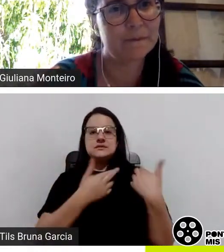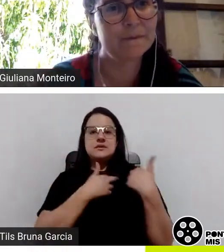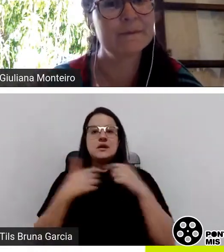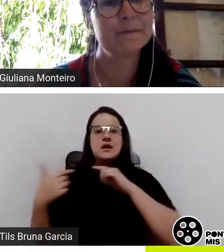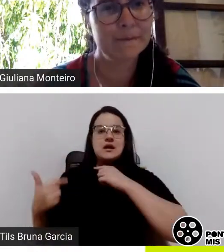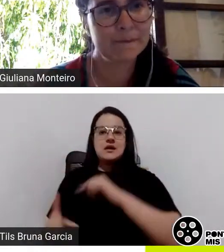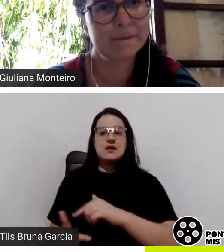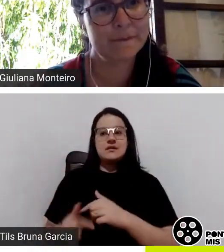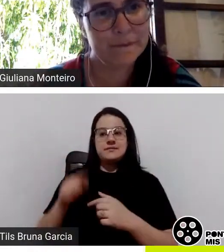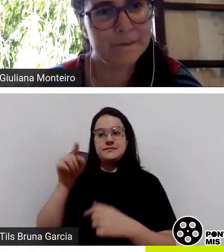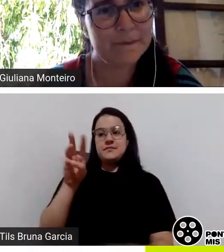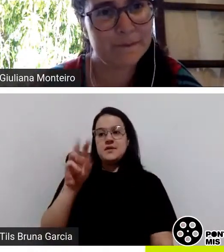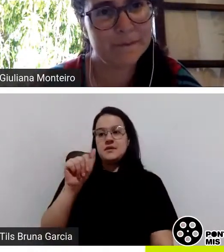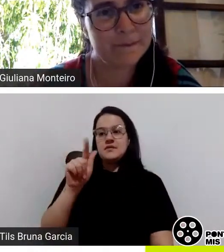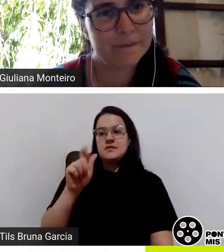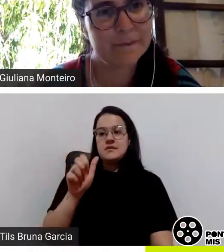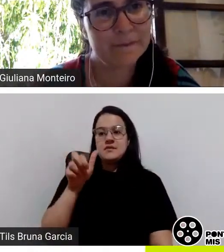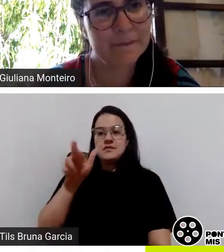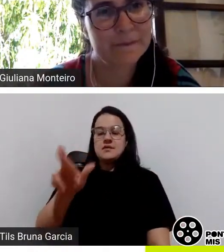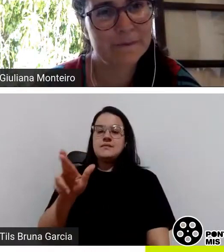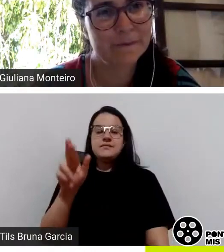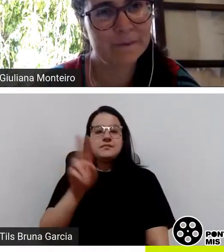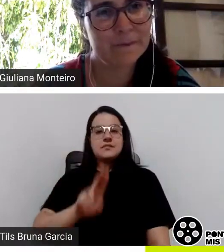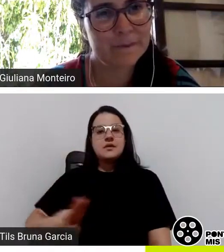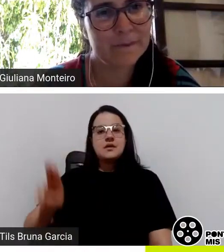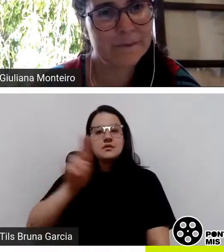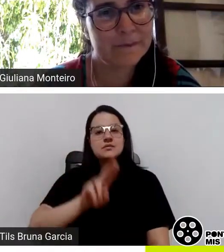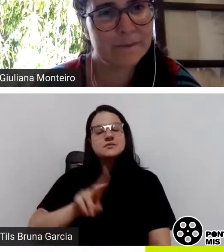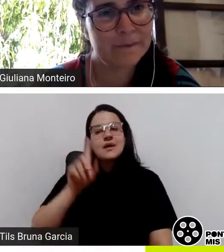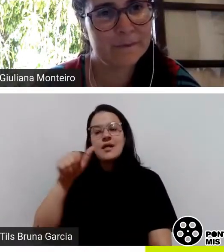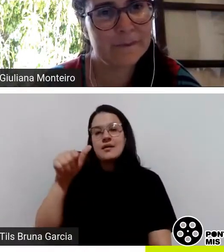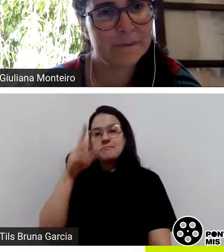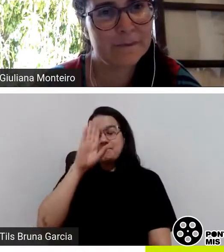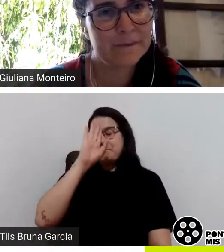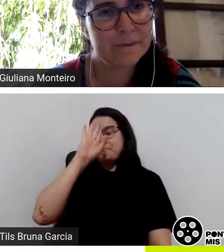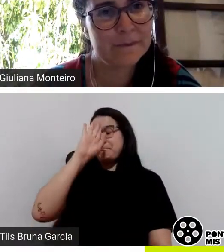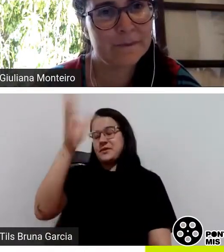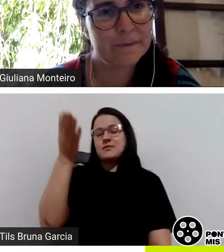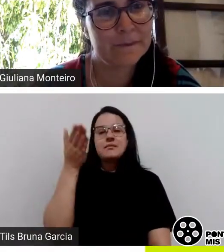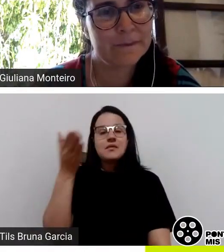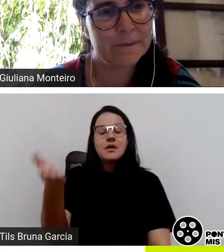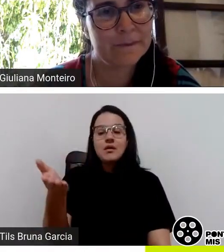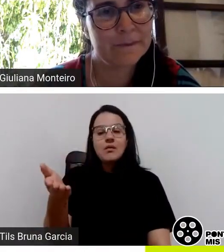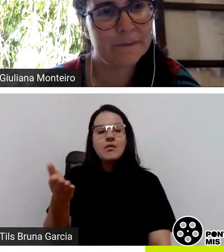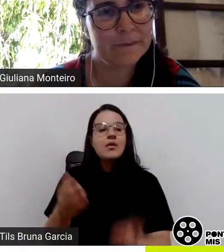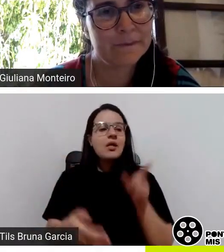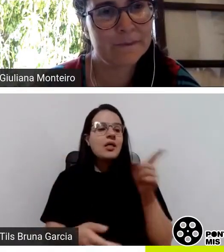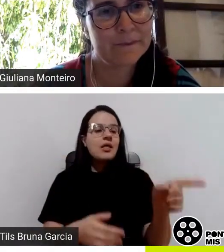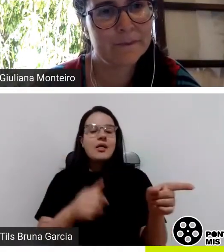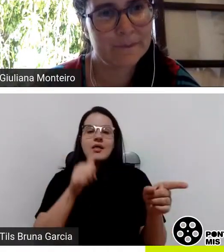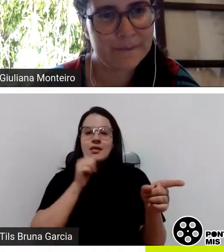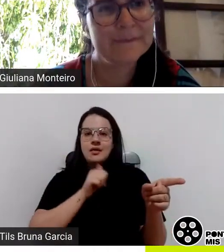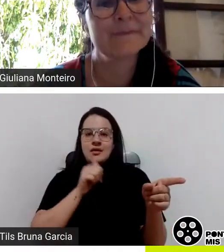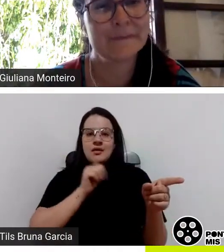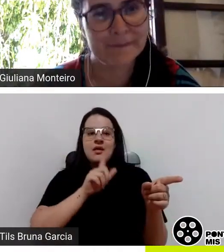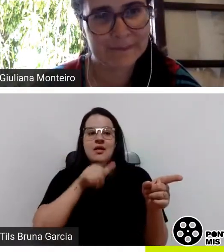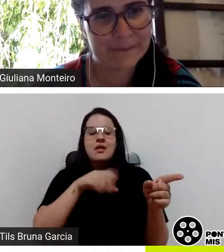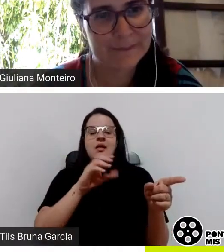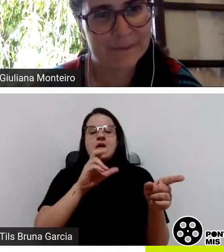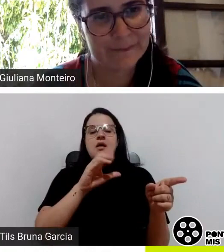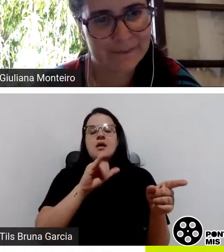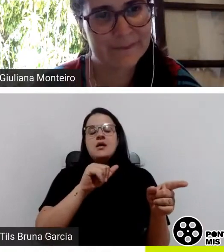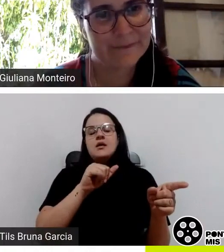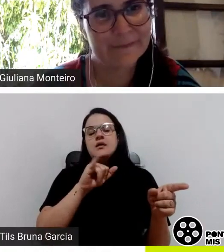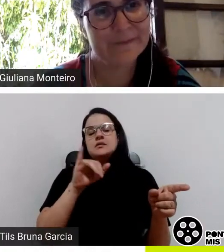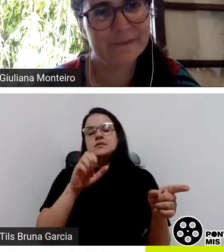o Joaquim é o servidor de dois patrões, ele é um astro. Ela é a locandieira do Godone, ela é a